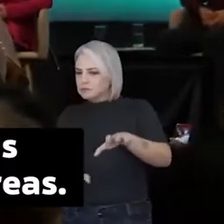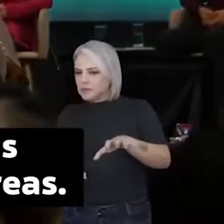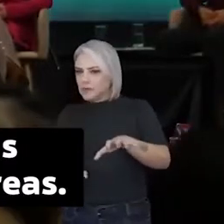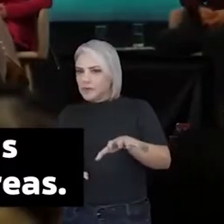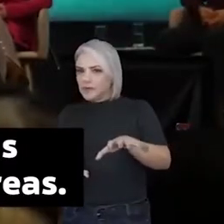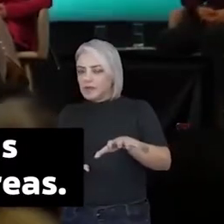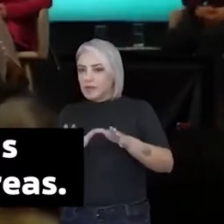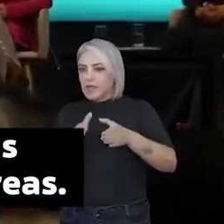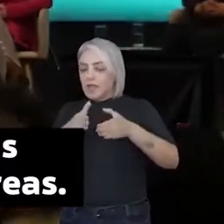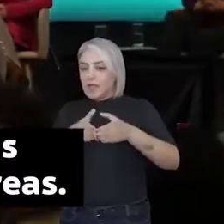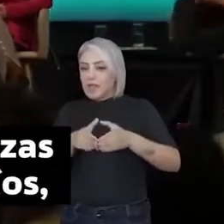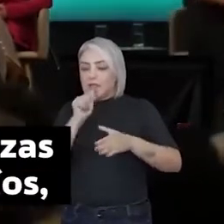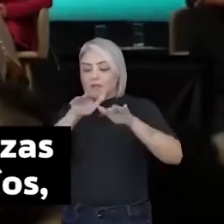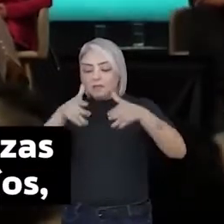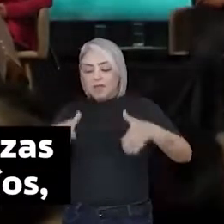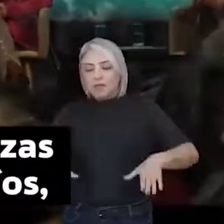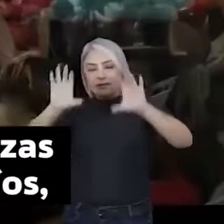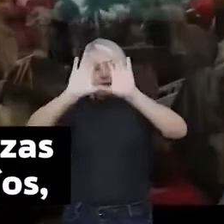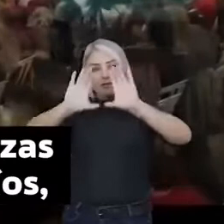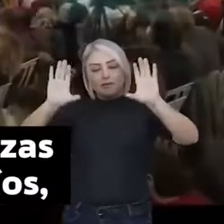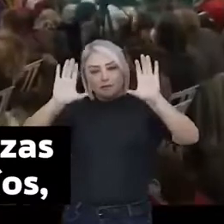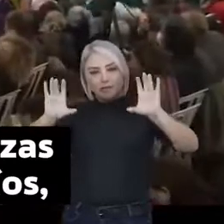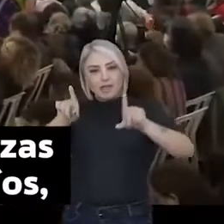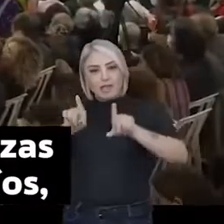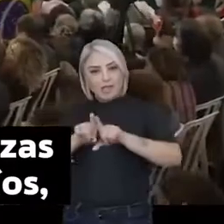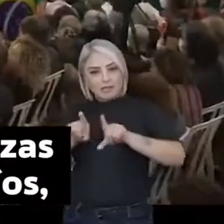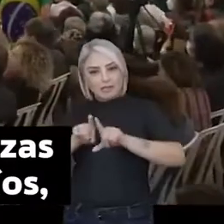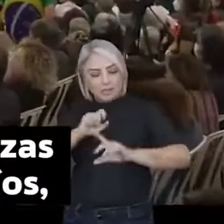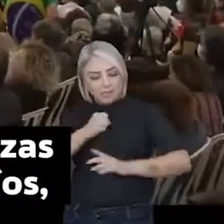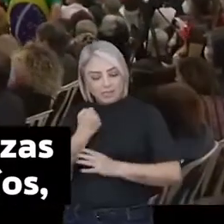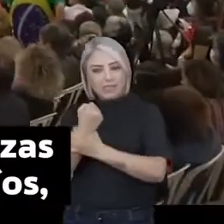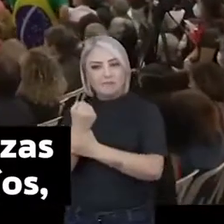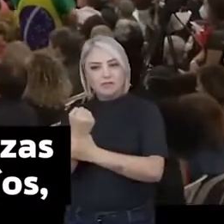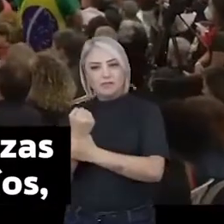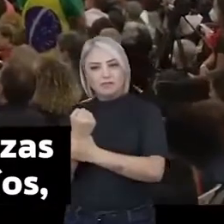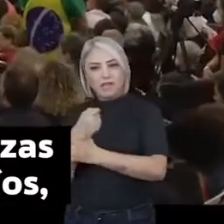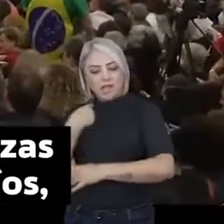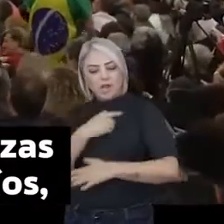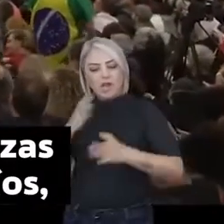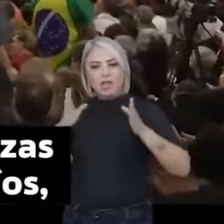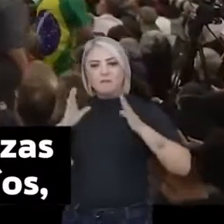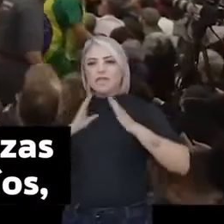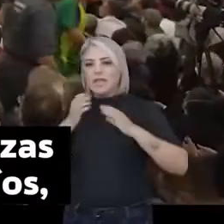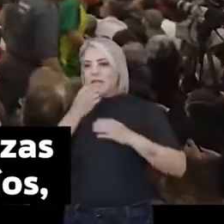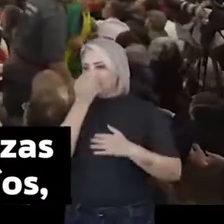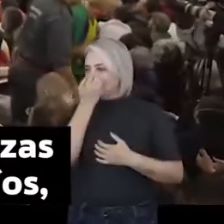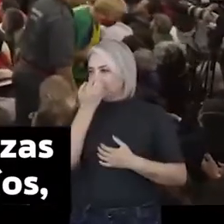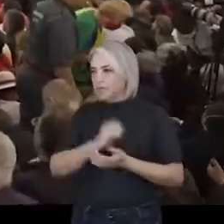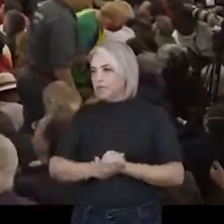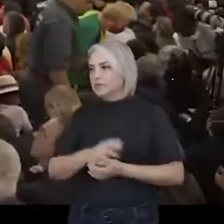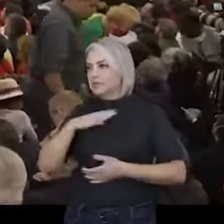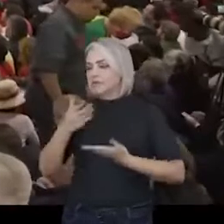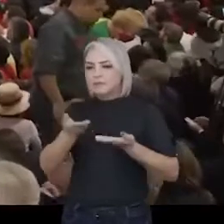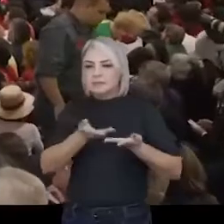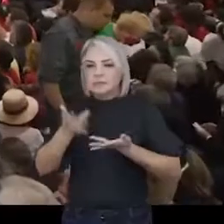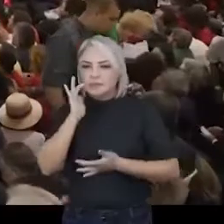o nosso espaço aéreo. É também defender as nossas riquezas minerais, nossas florestas, nossos rios,